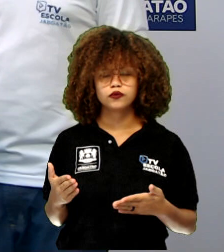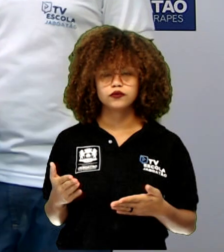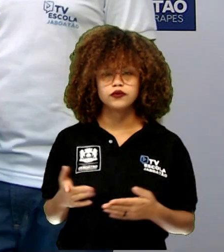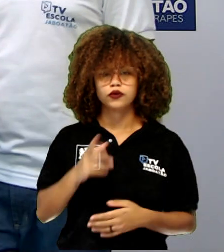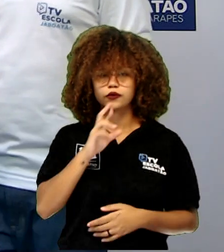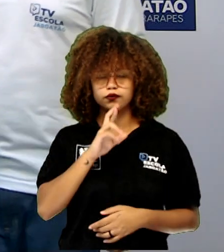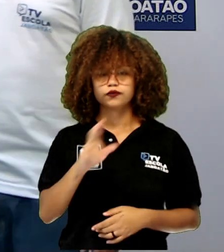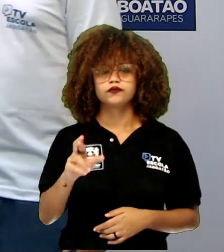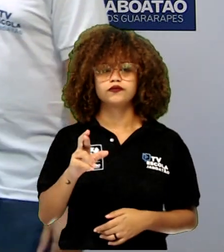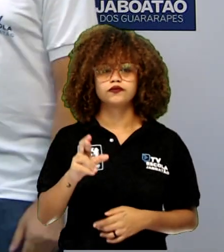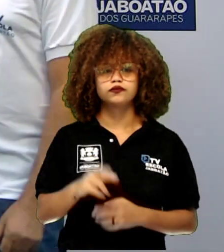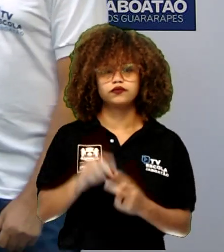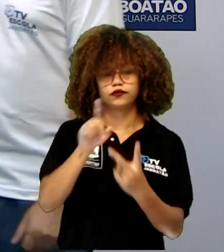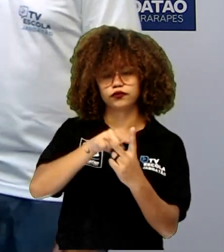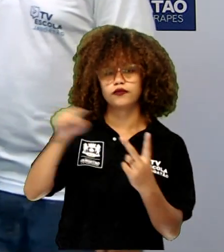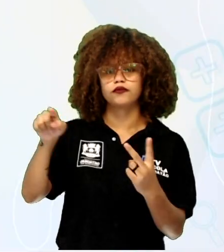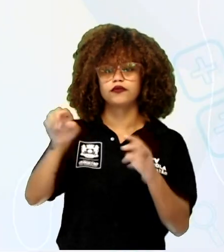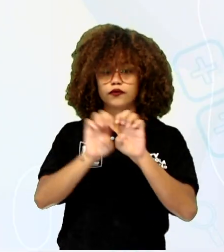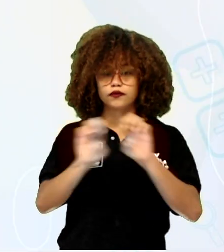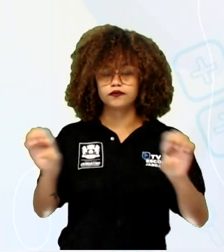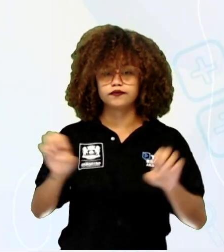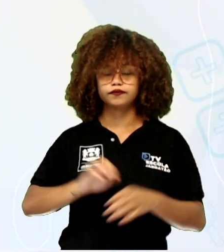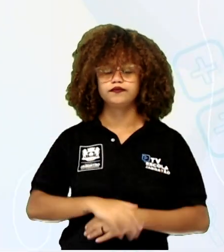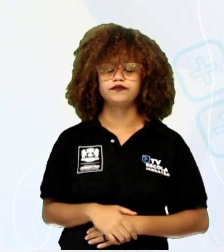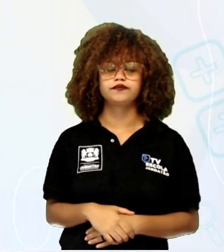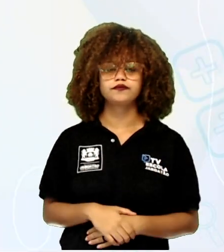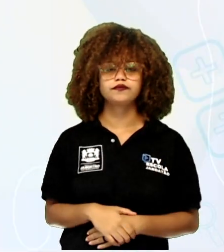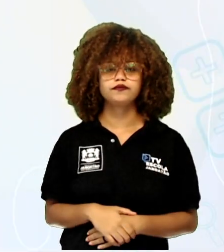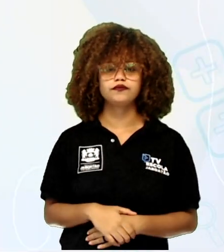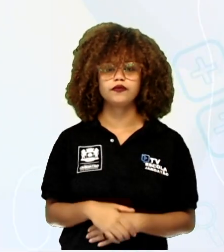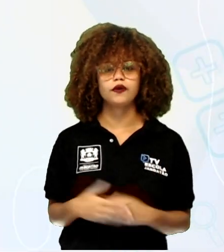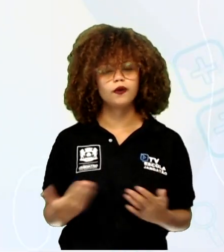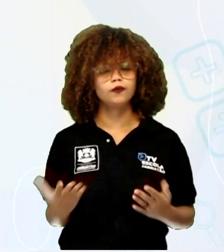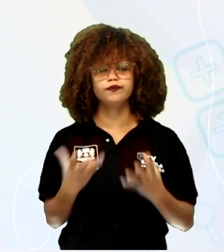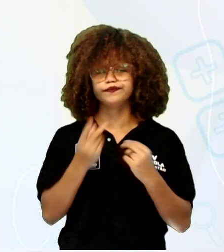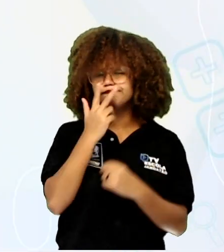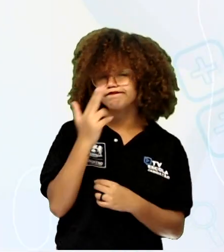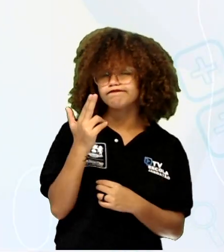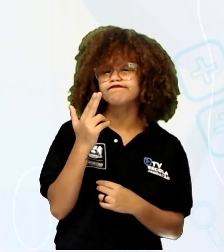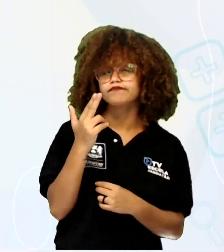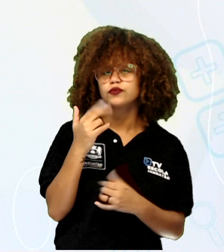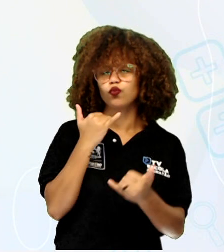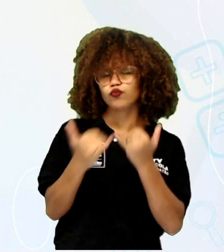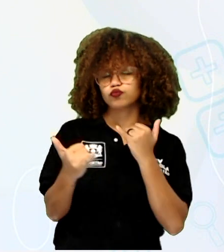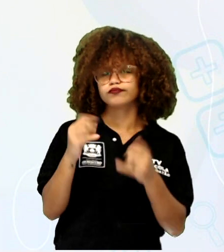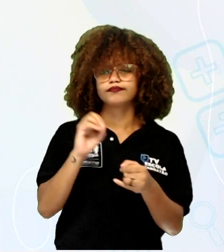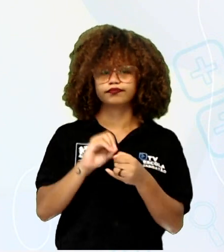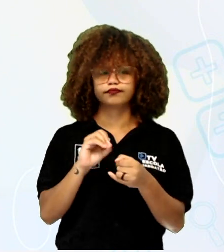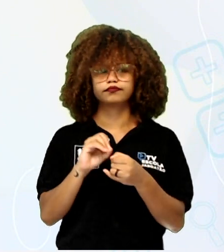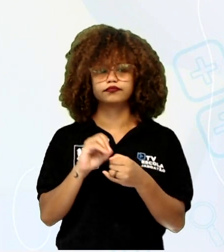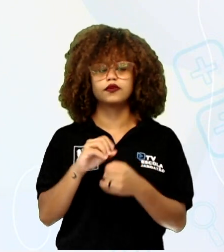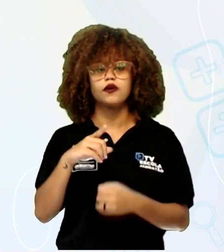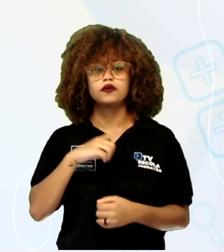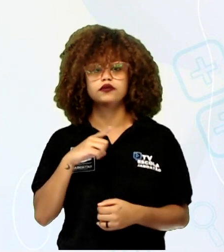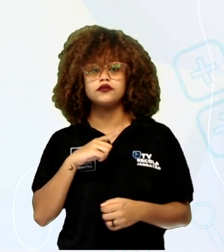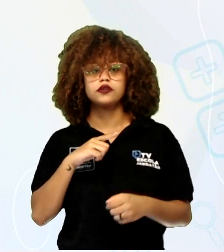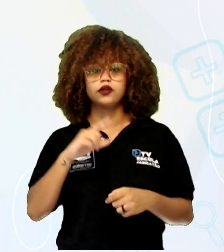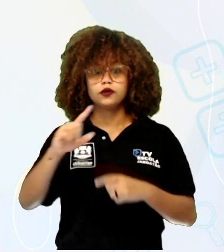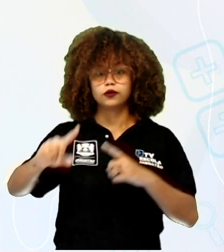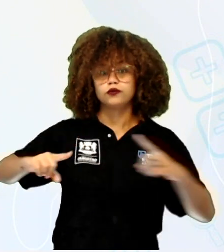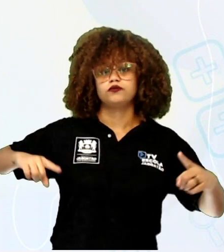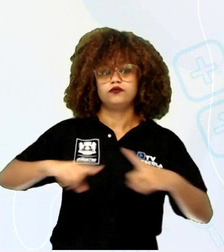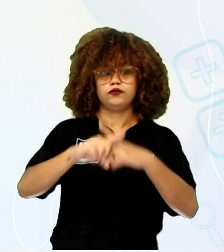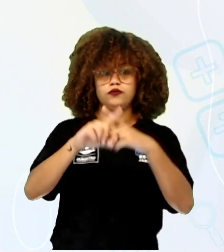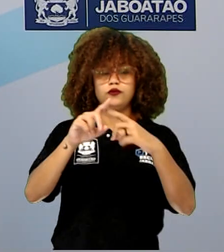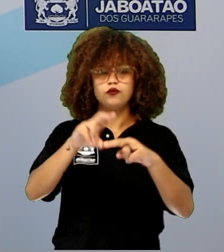produto das raizes da equação é muito parecido com que a gente fez eu tenho aqui uma multiplicação